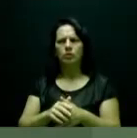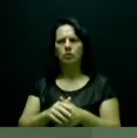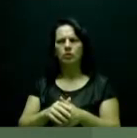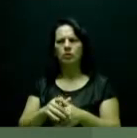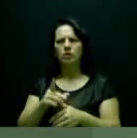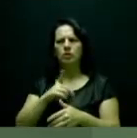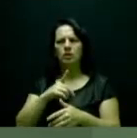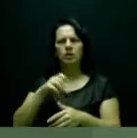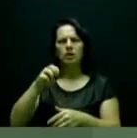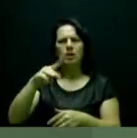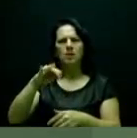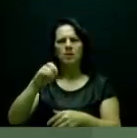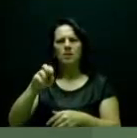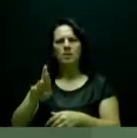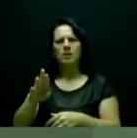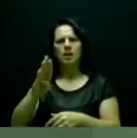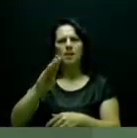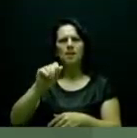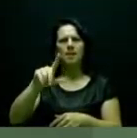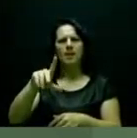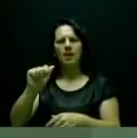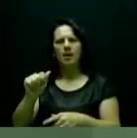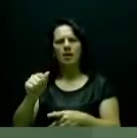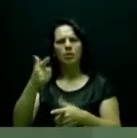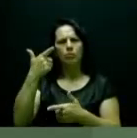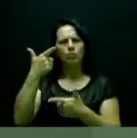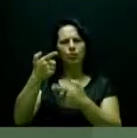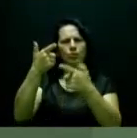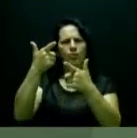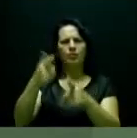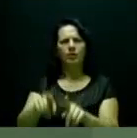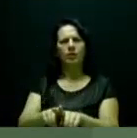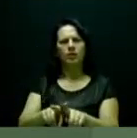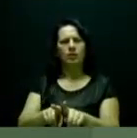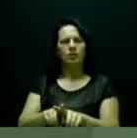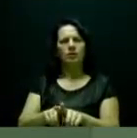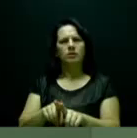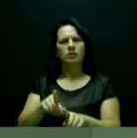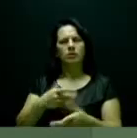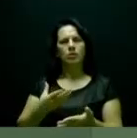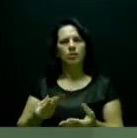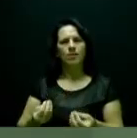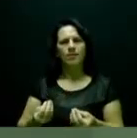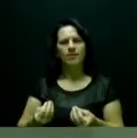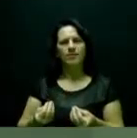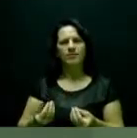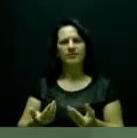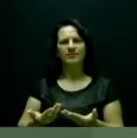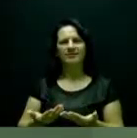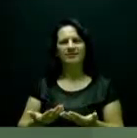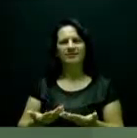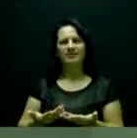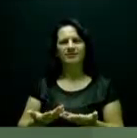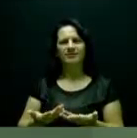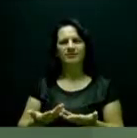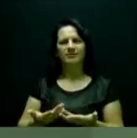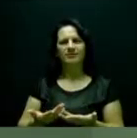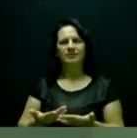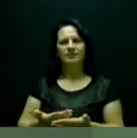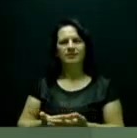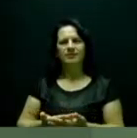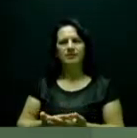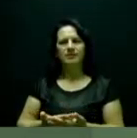tem que meter bala na testa dele. E você pega, faz um cruzamento